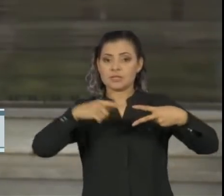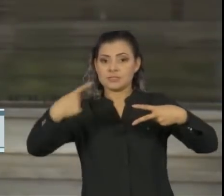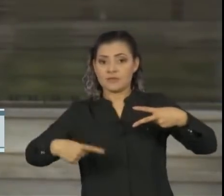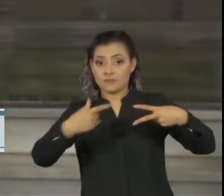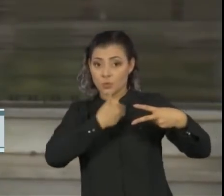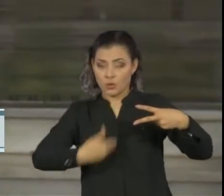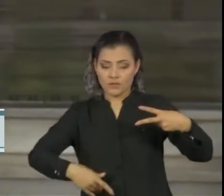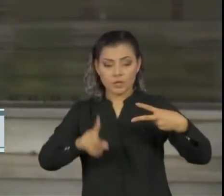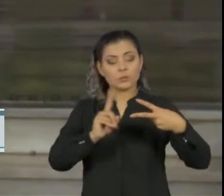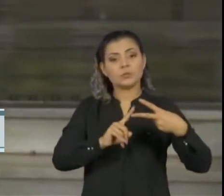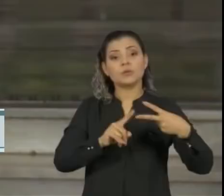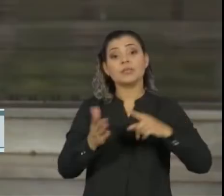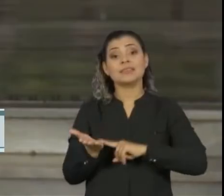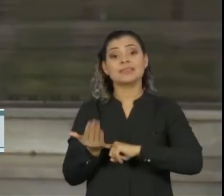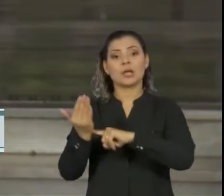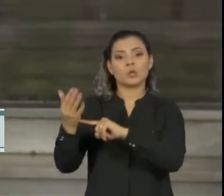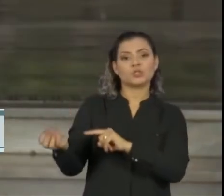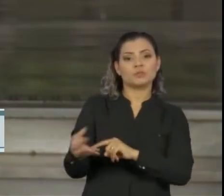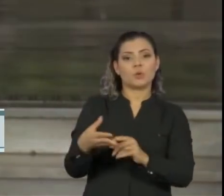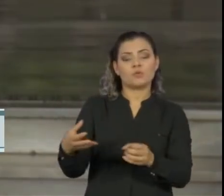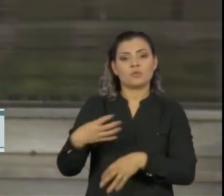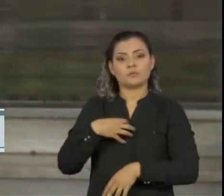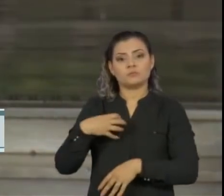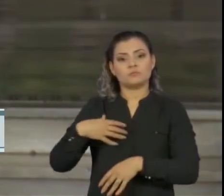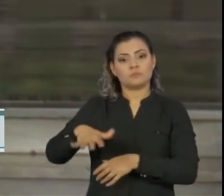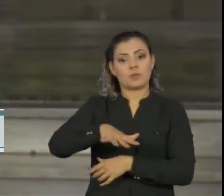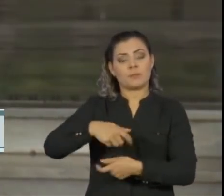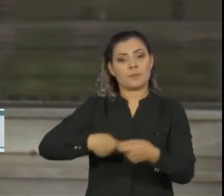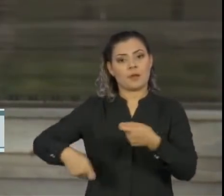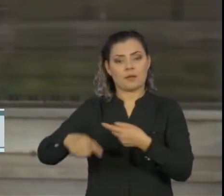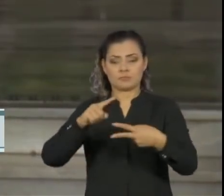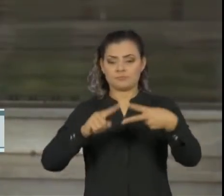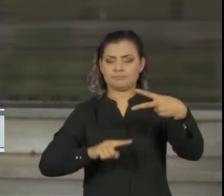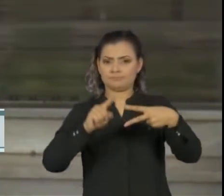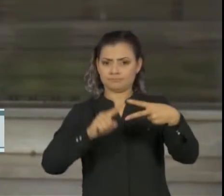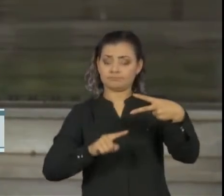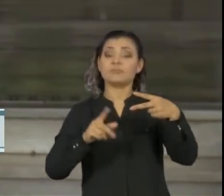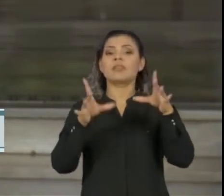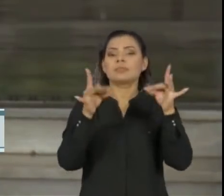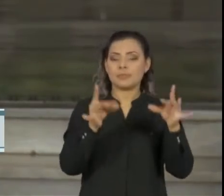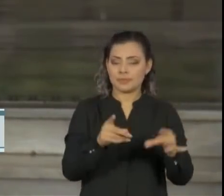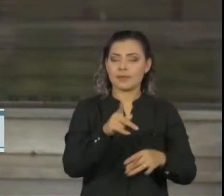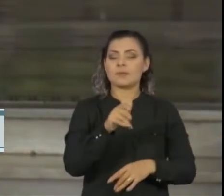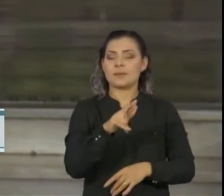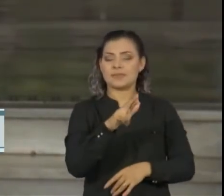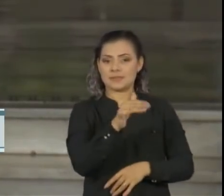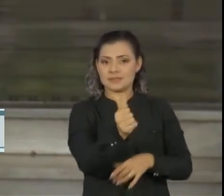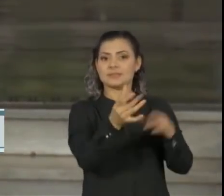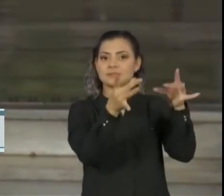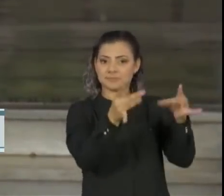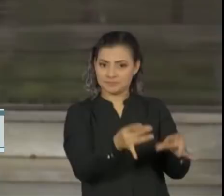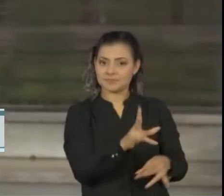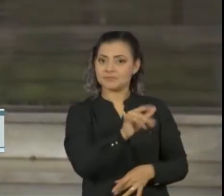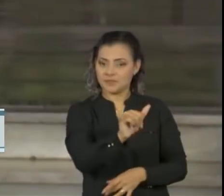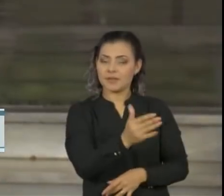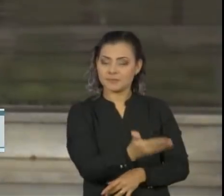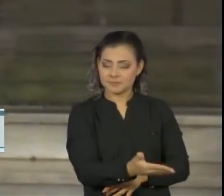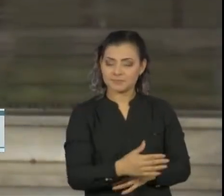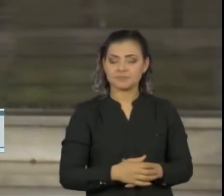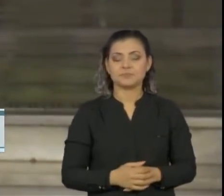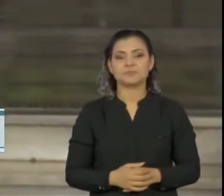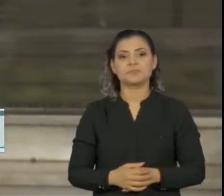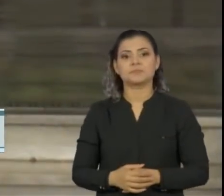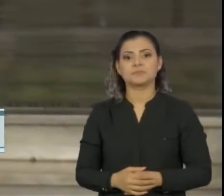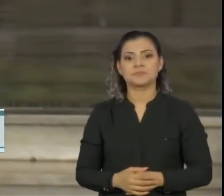e ofertas tecnológicas de mercado. Também, com mais detalhes, serão apresentados aqui